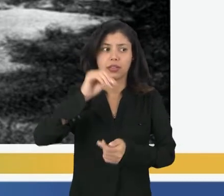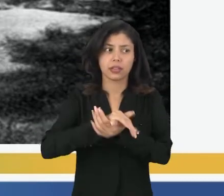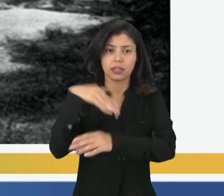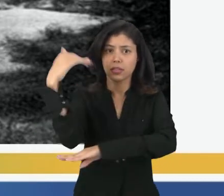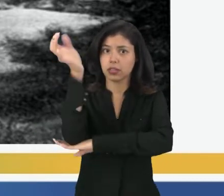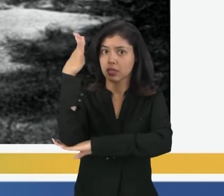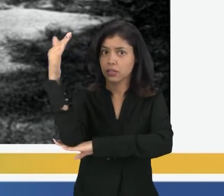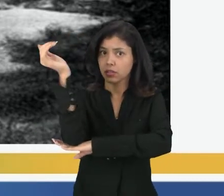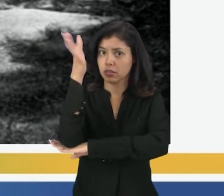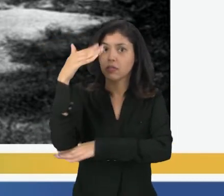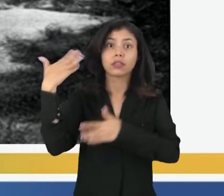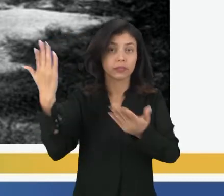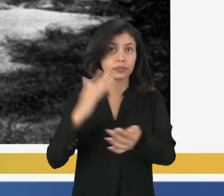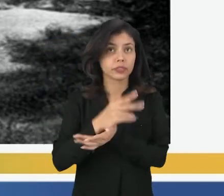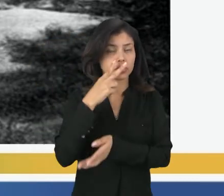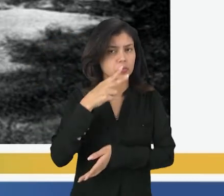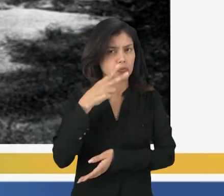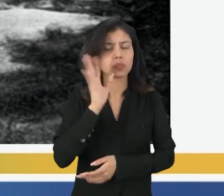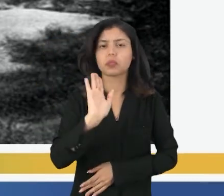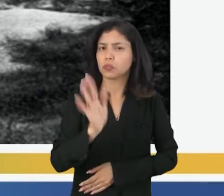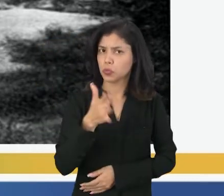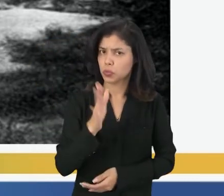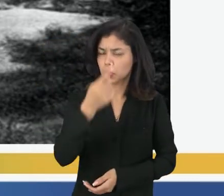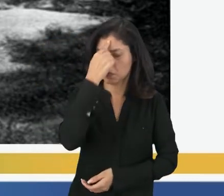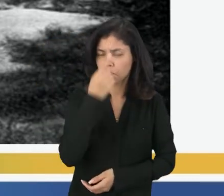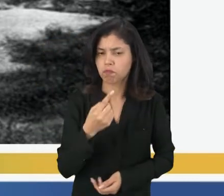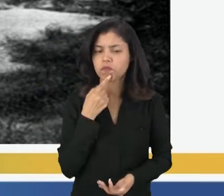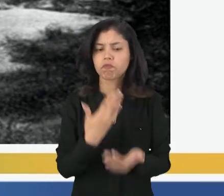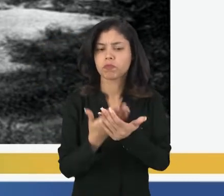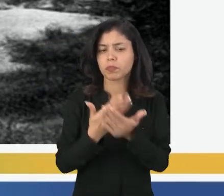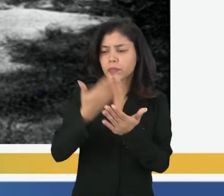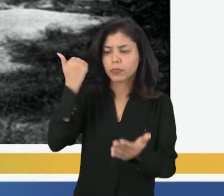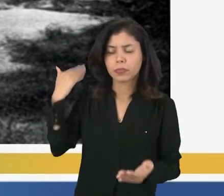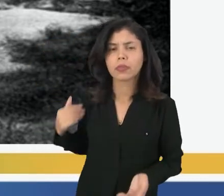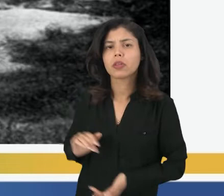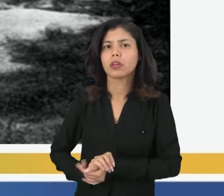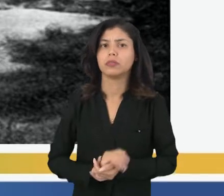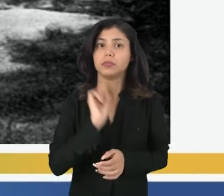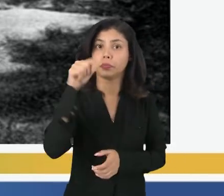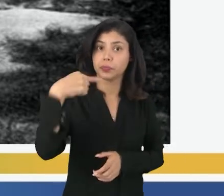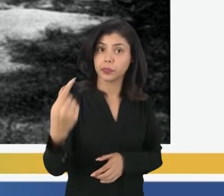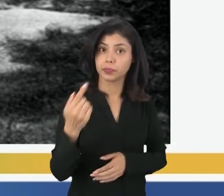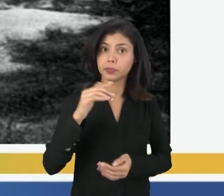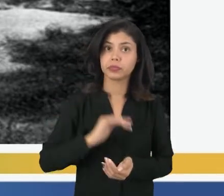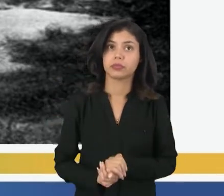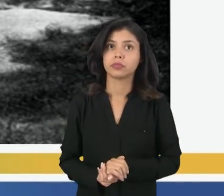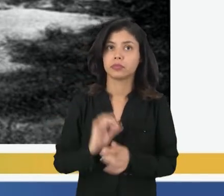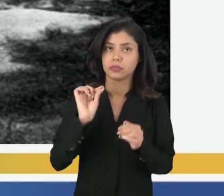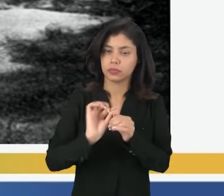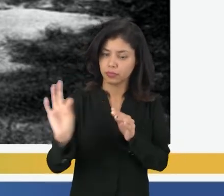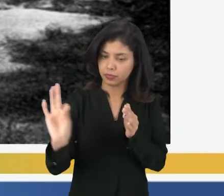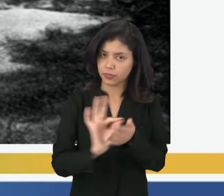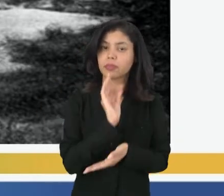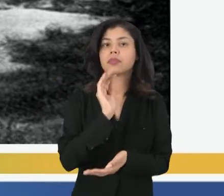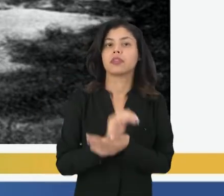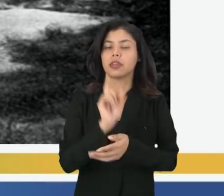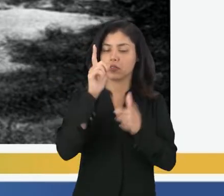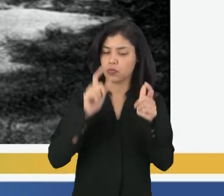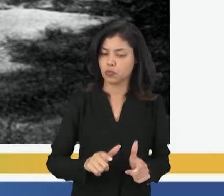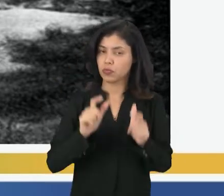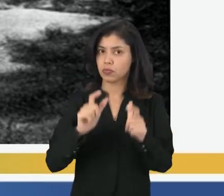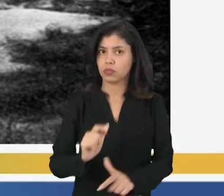local que nós já vimos imagens, já passamos aqui para vocês em aulas anteriores. Depois da fundação, certo, desse